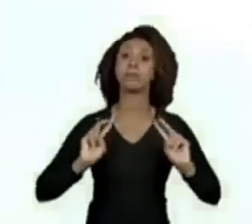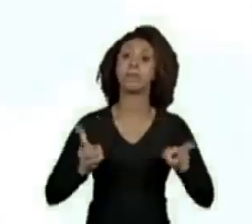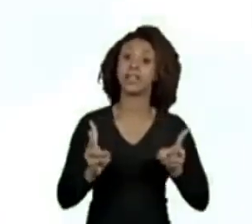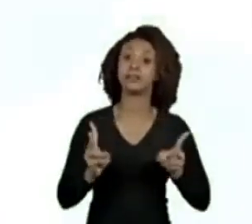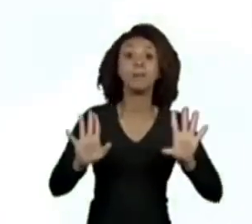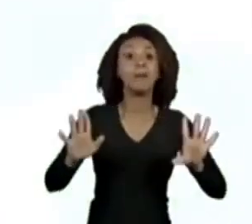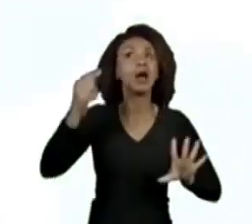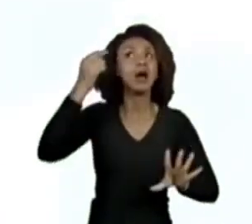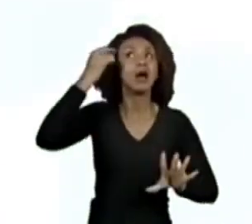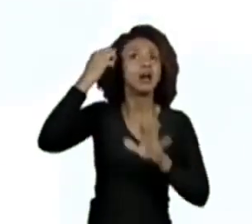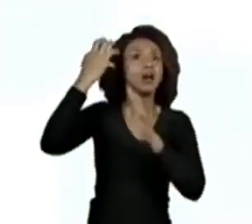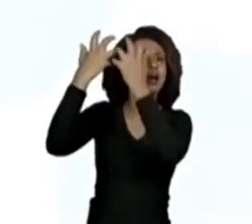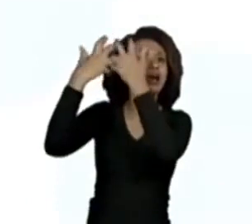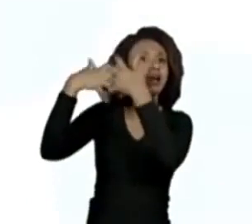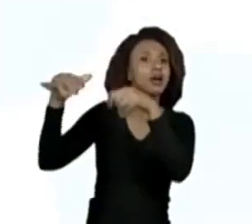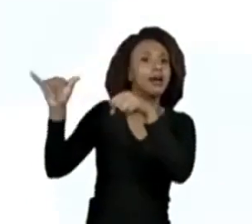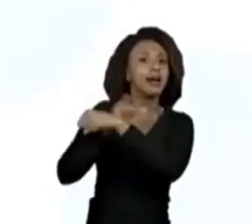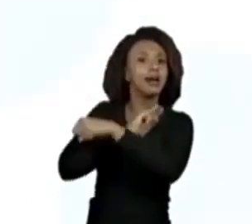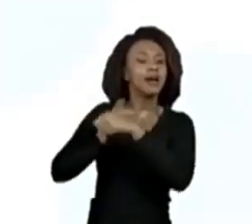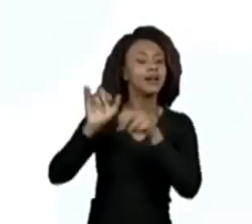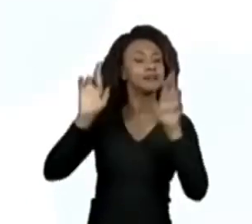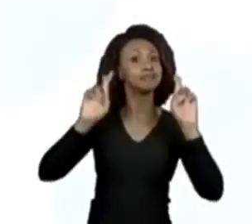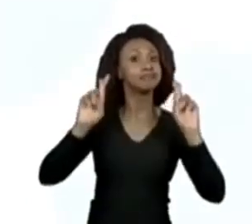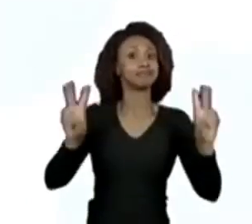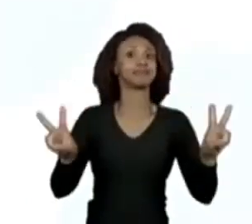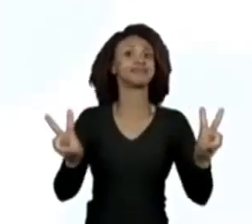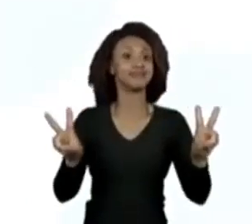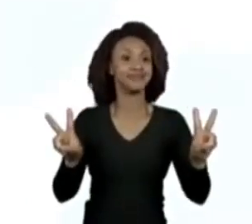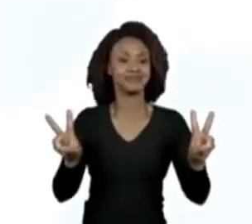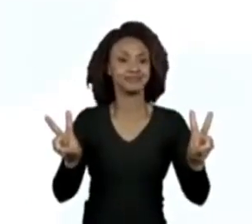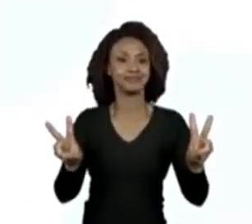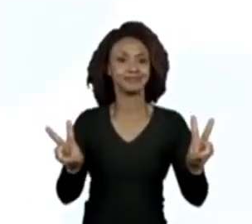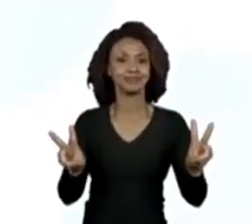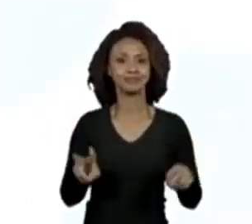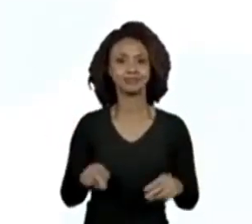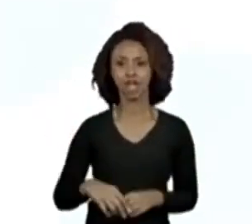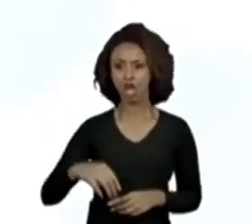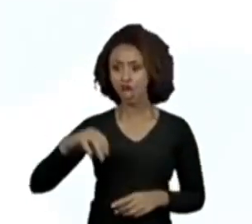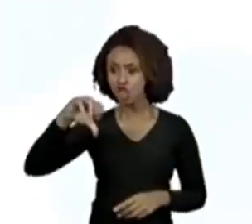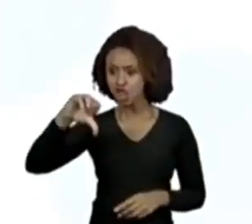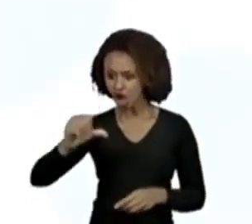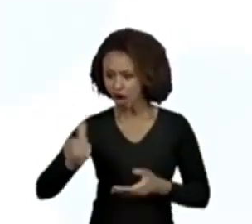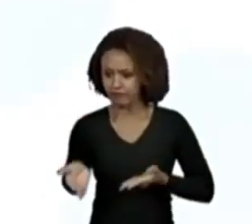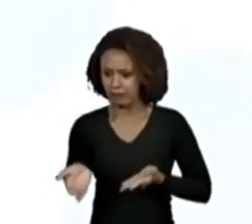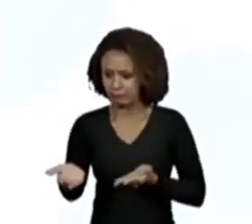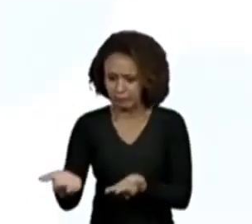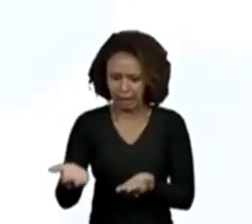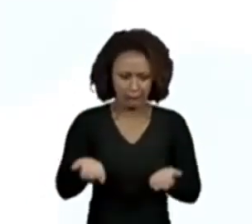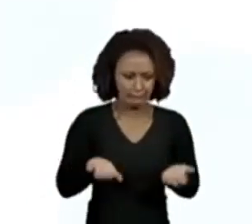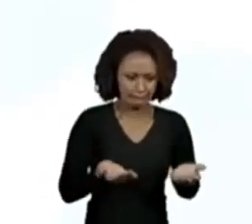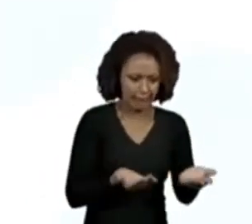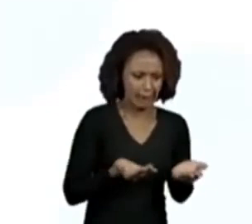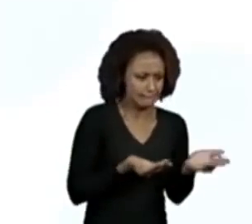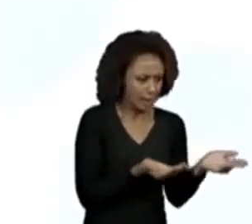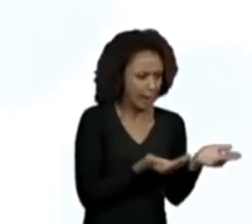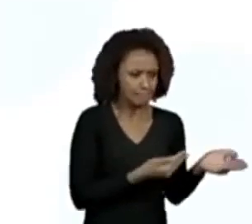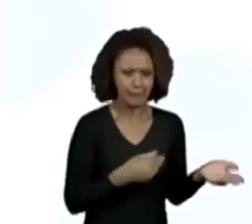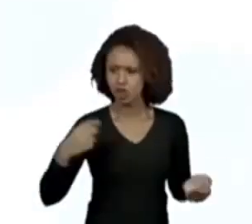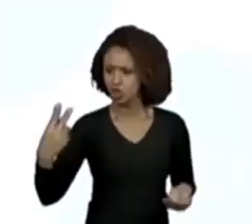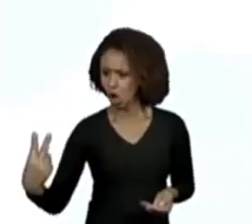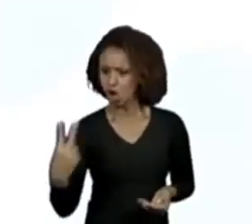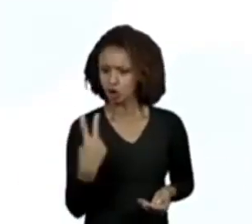diferente. Olha só, eu não tenho 9 assadeiras com 2 pães em cada uma. Eu